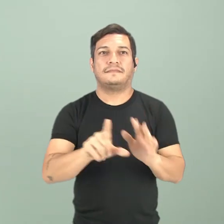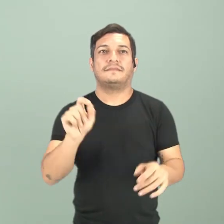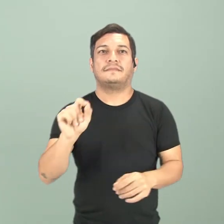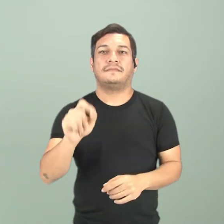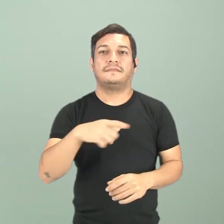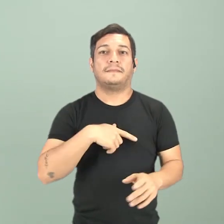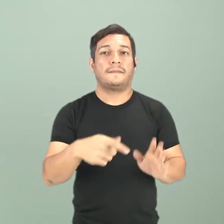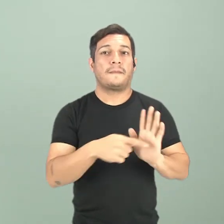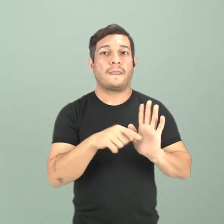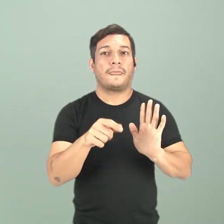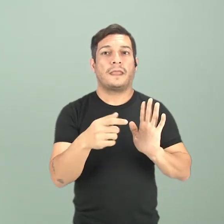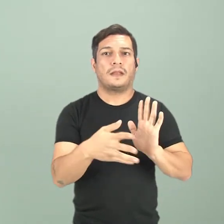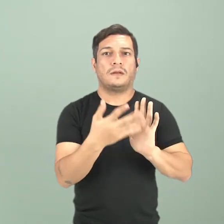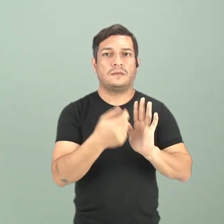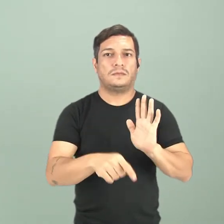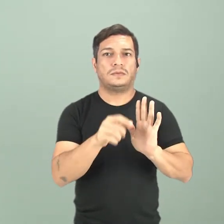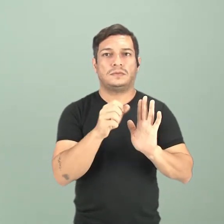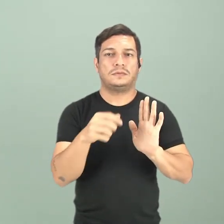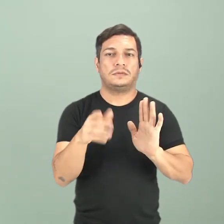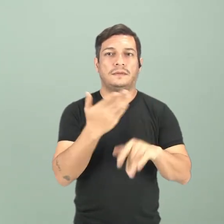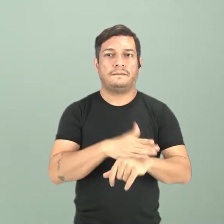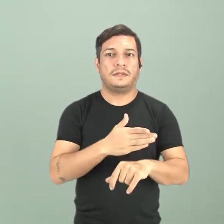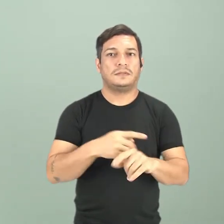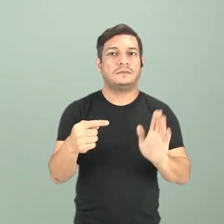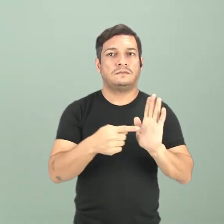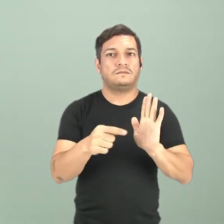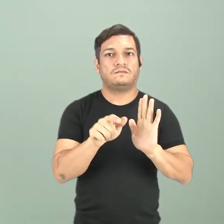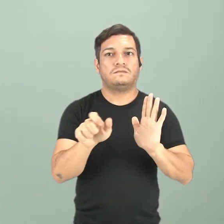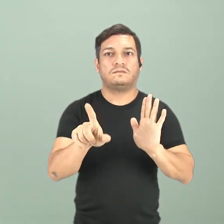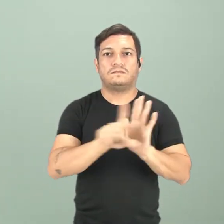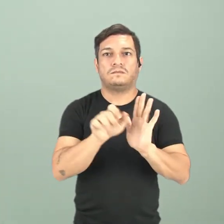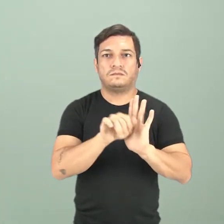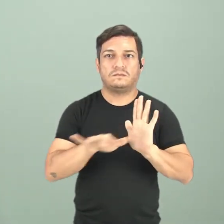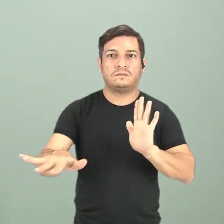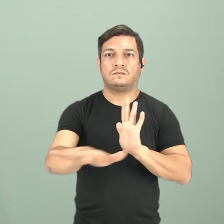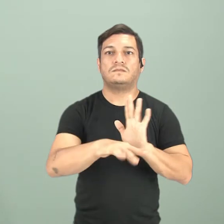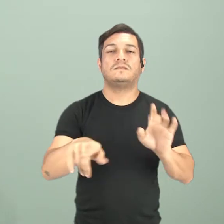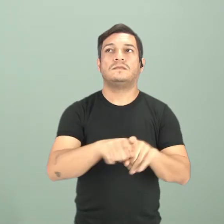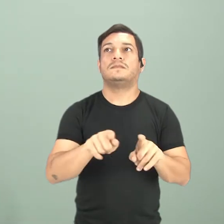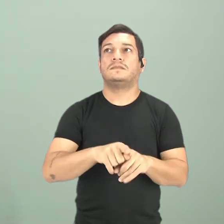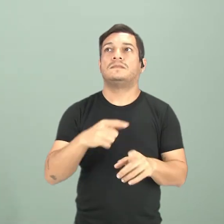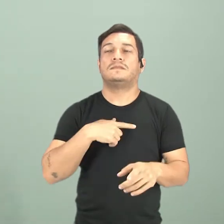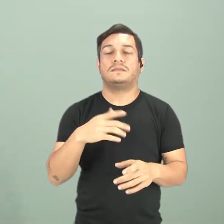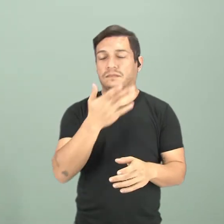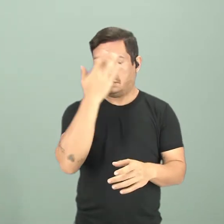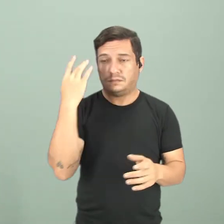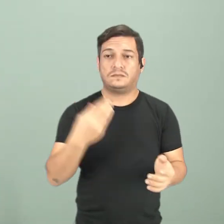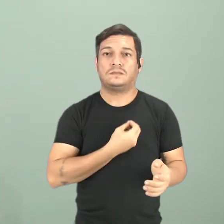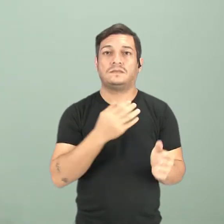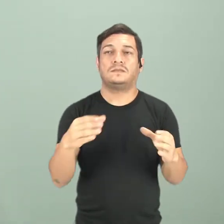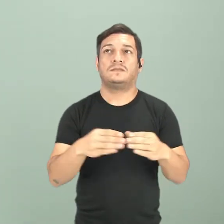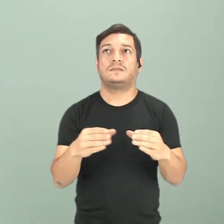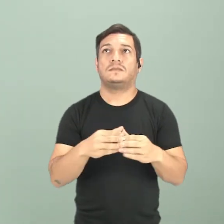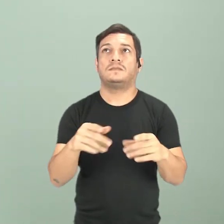no reconhecimento dos direitos e das obrigações dos membros da comunidade política e as